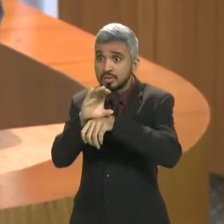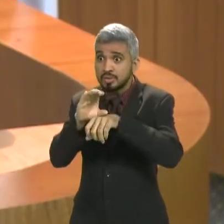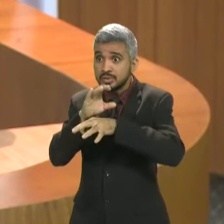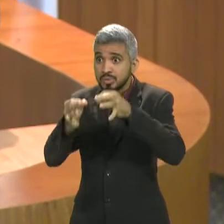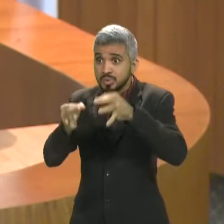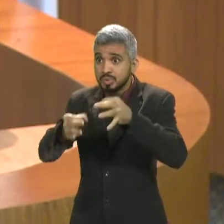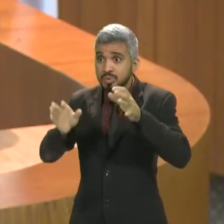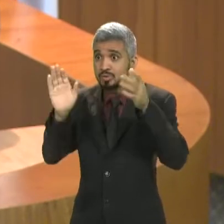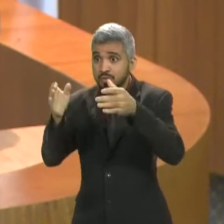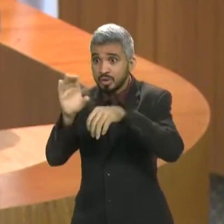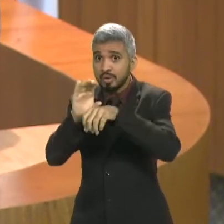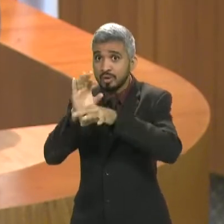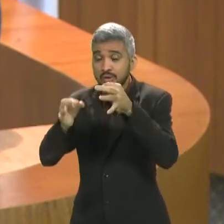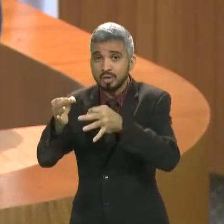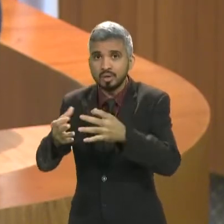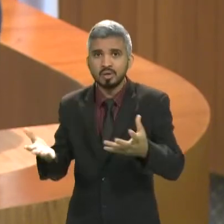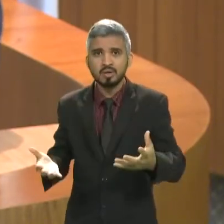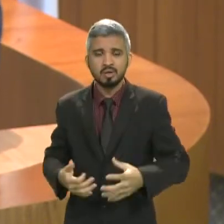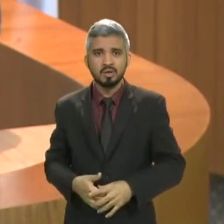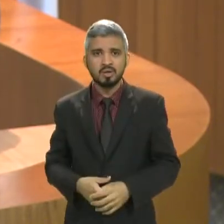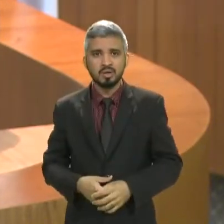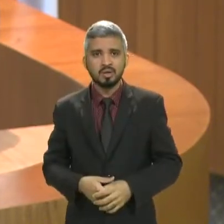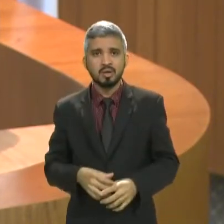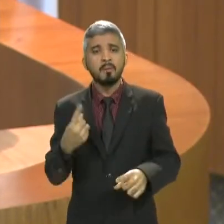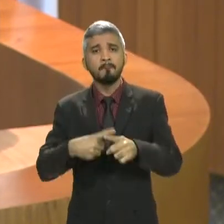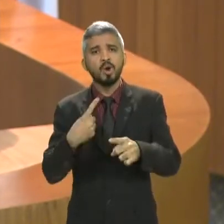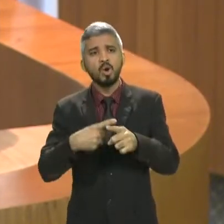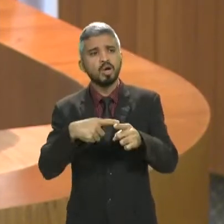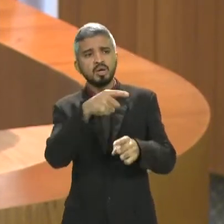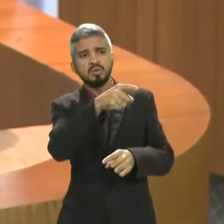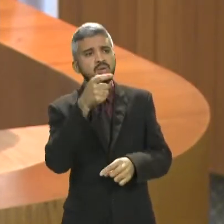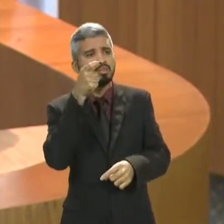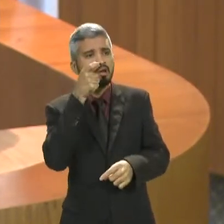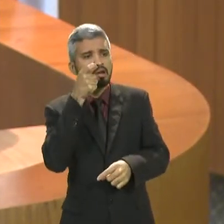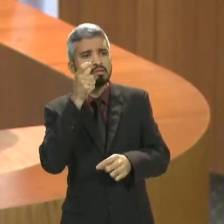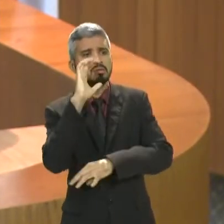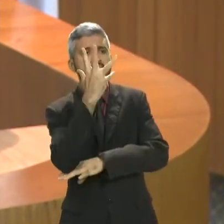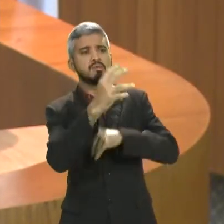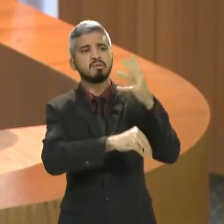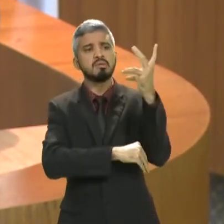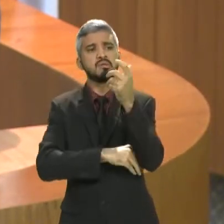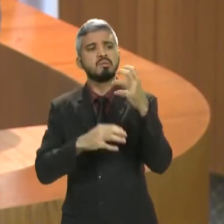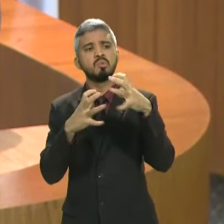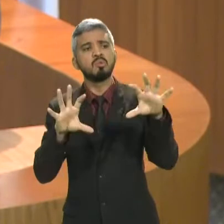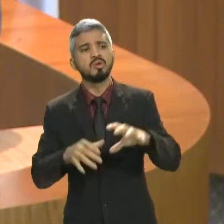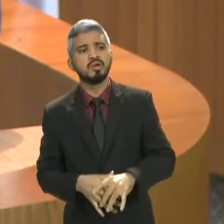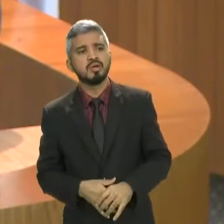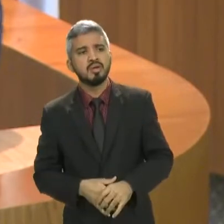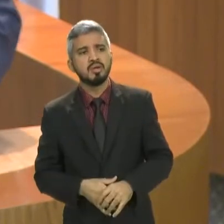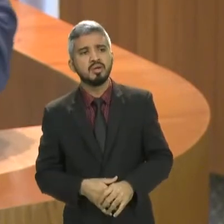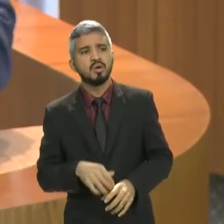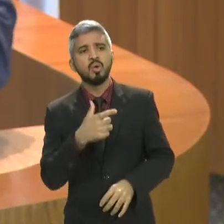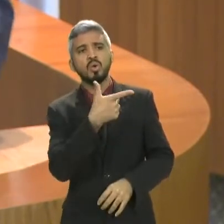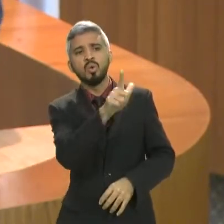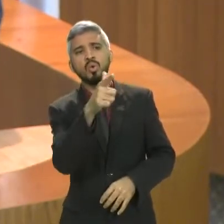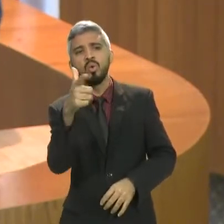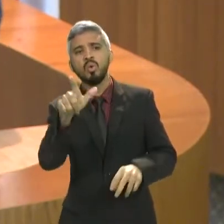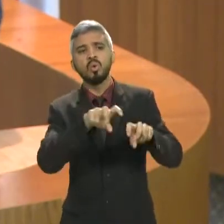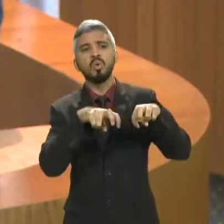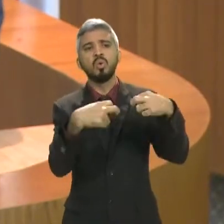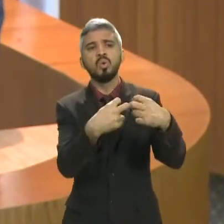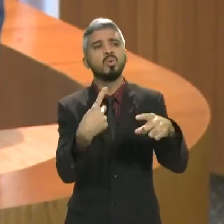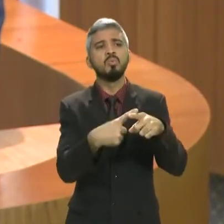não querem fazer parte da presidência do meio ambiente, Zé Inácio. De outros blocos, a preocupação é